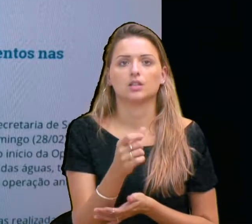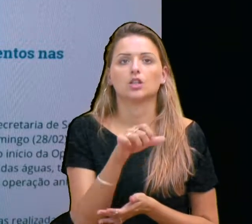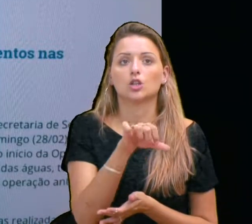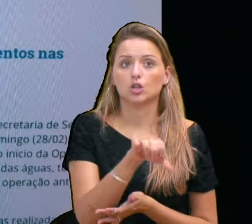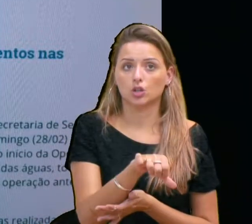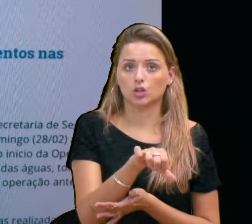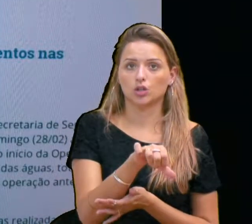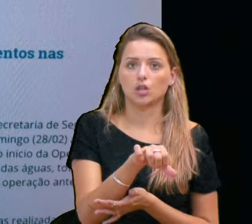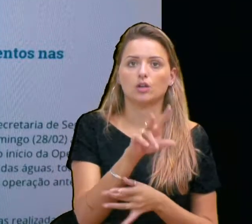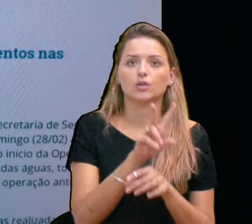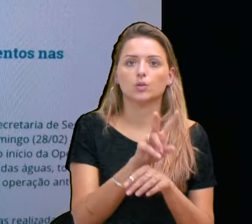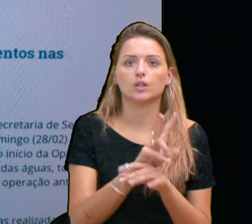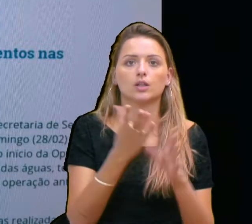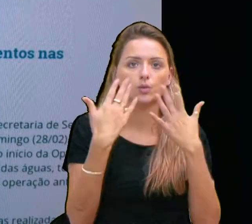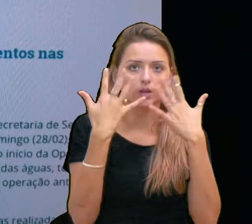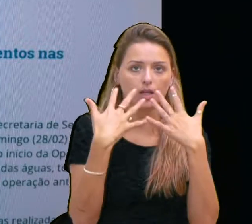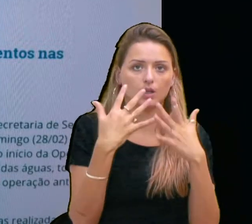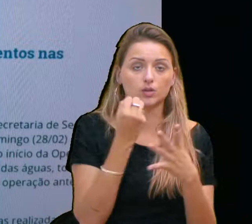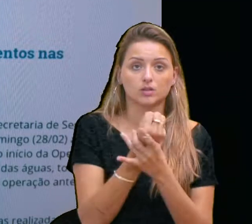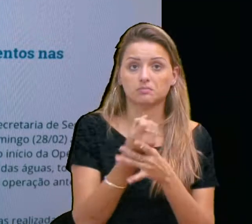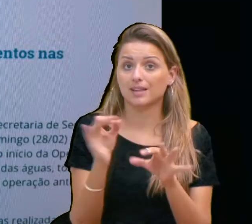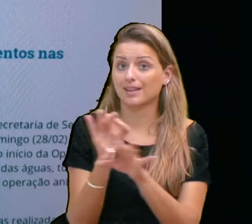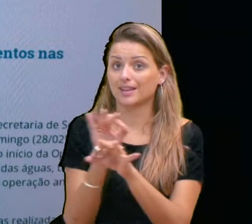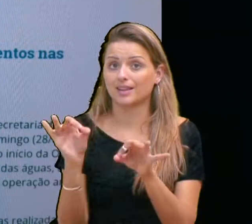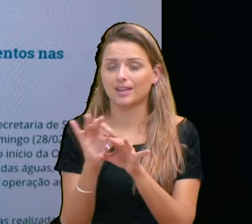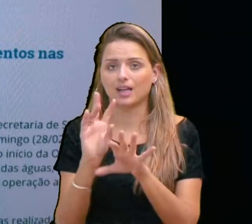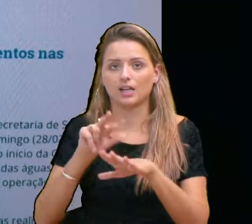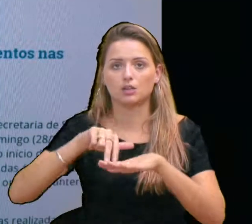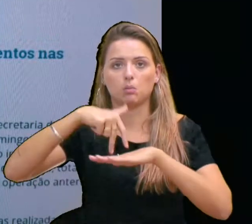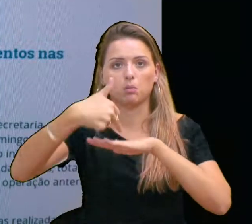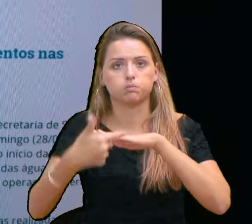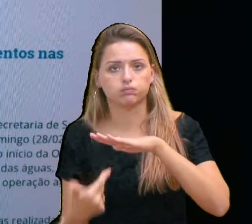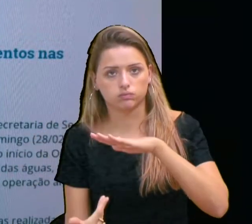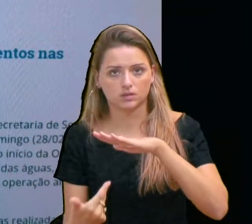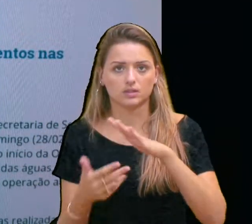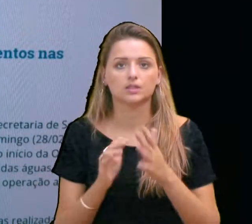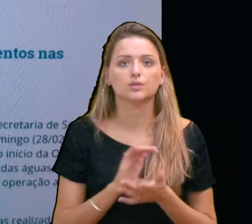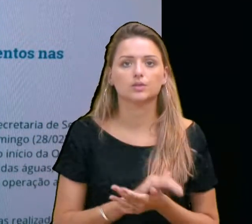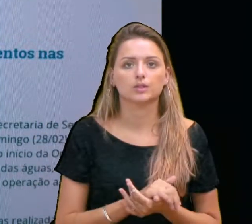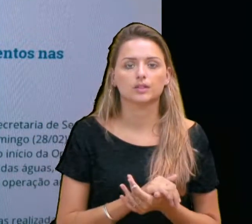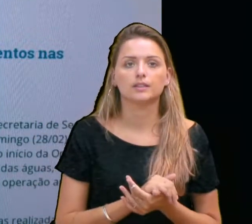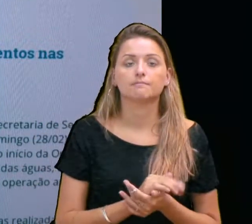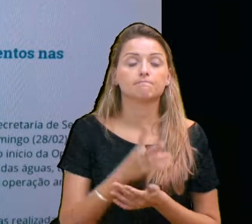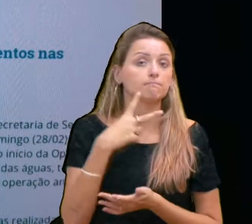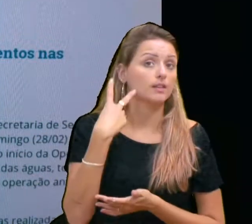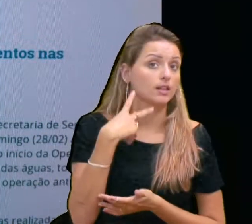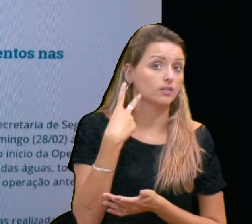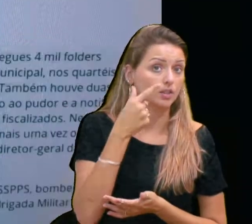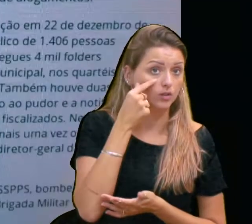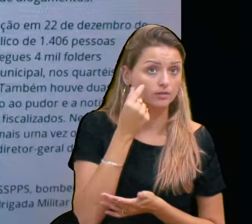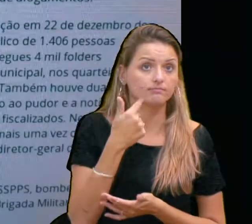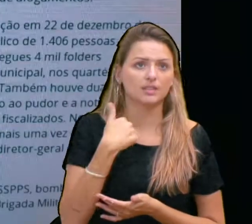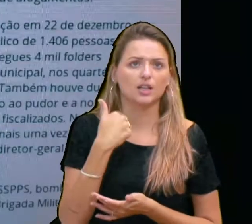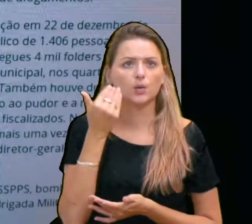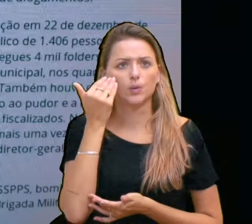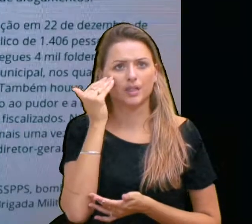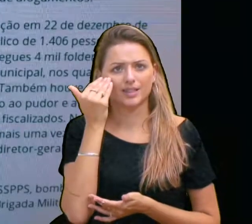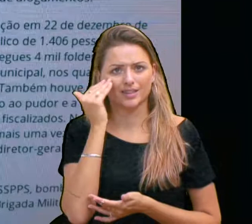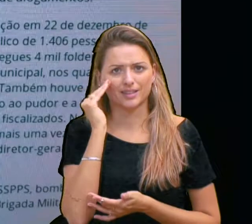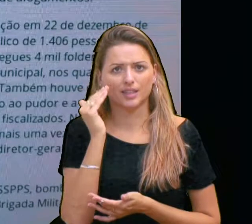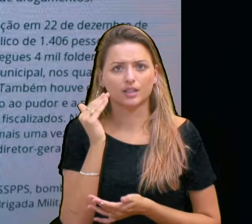nona Operação Verão Seguro encerra sem afogamentos nas áreas fiscalizadas. Vereador Frisso, e aí eu entendo a